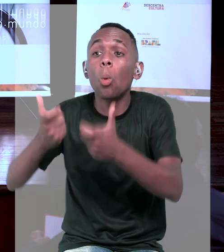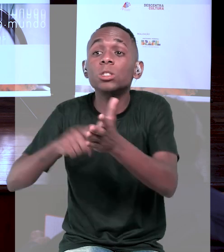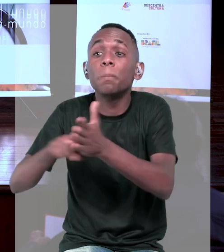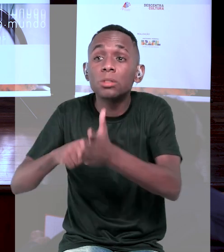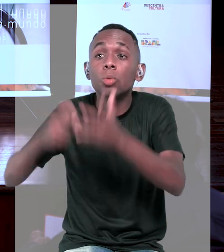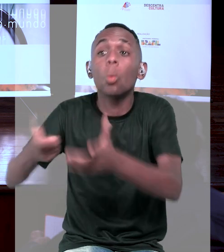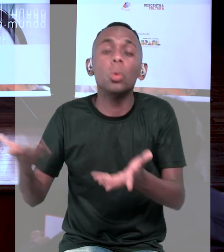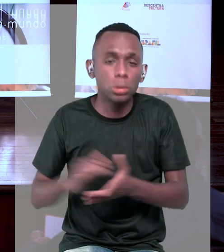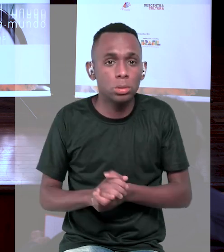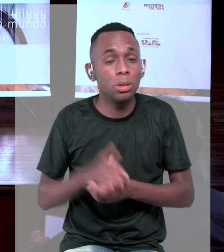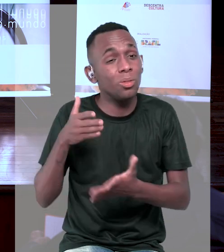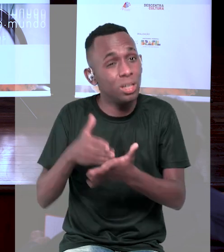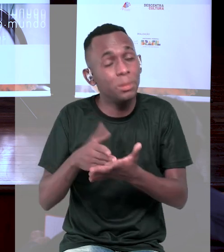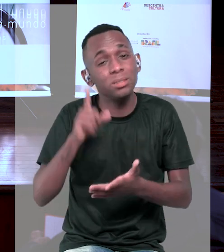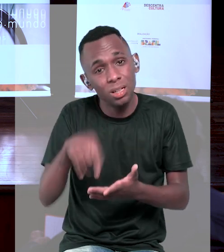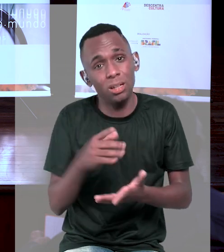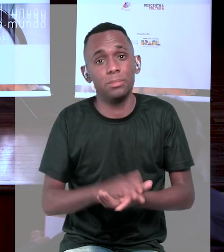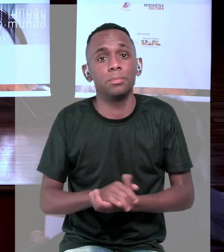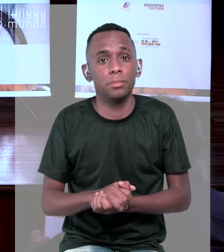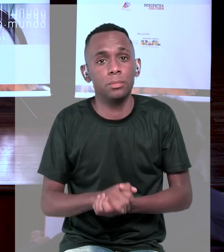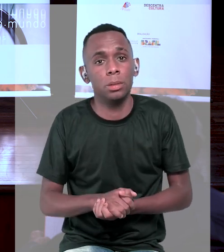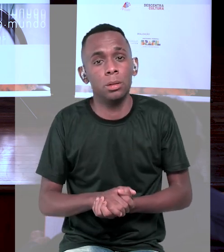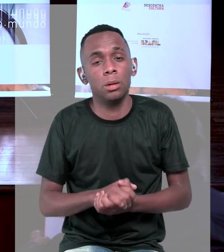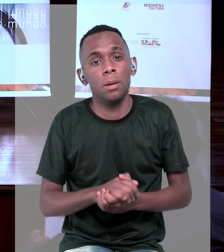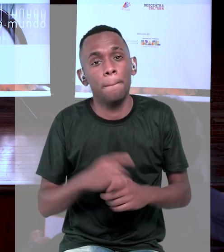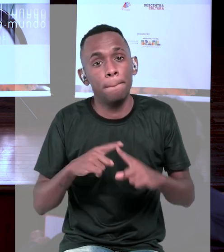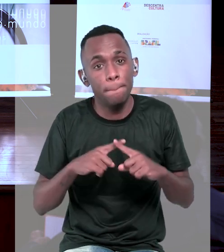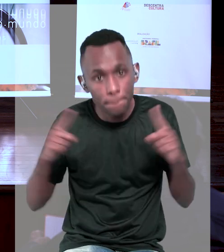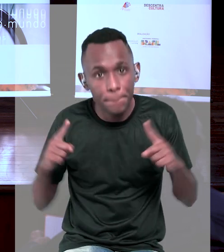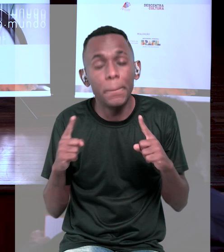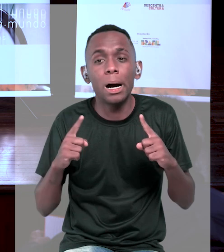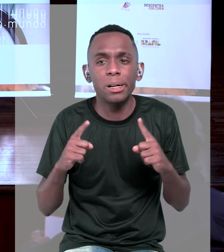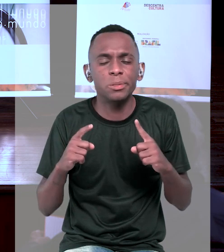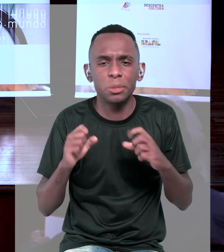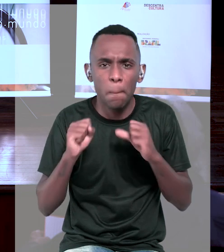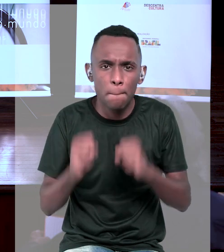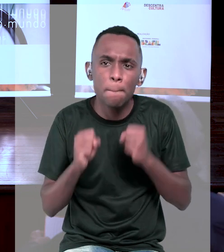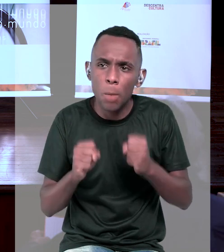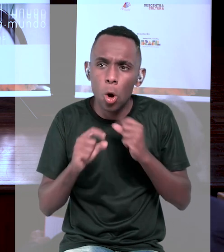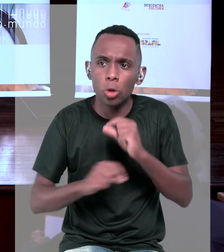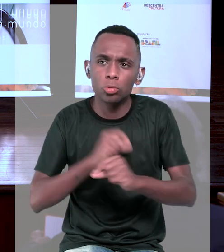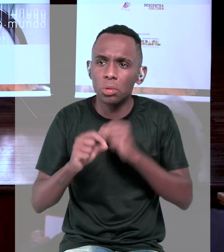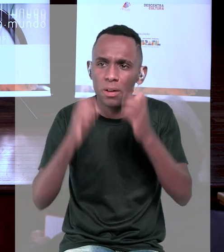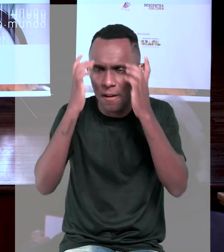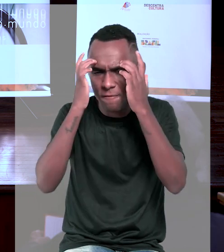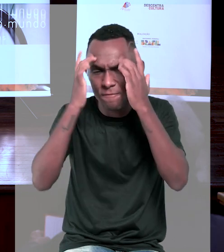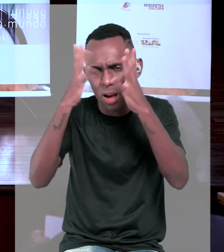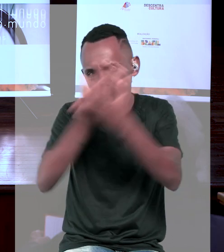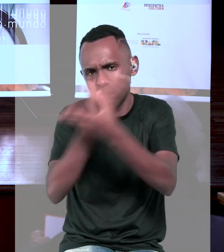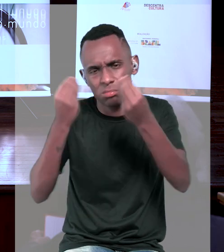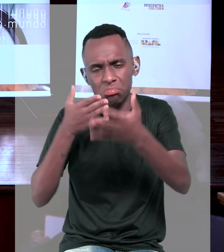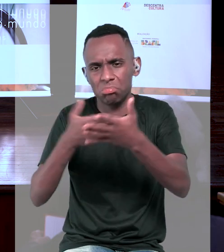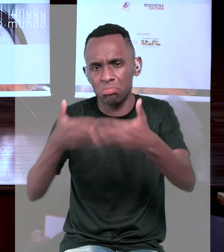esse limite é superável com enorme facilidade. Então, a gente vai